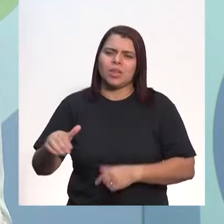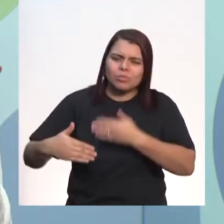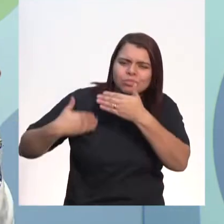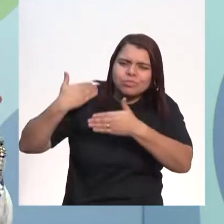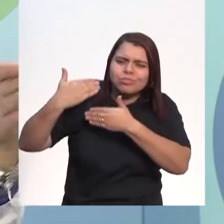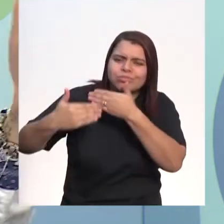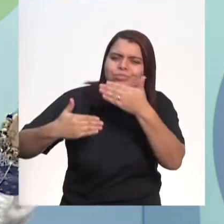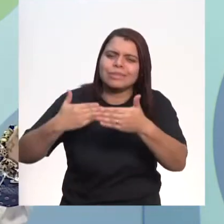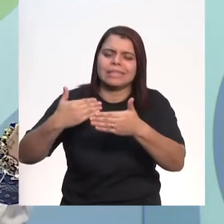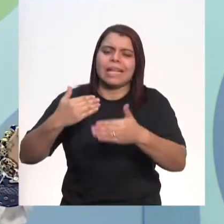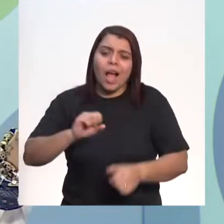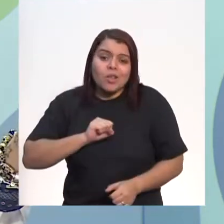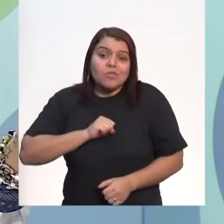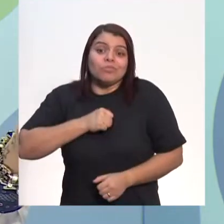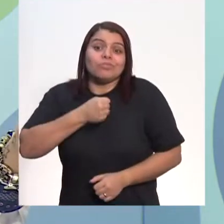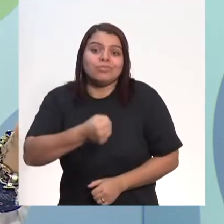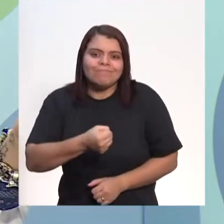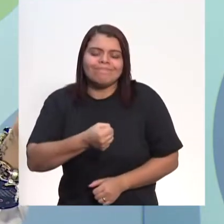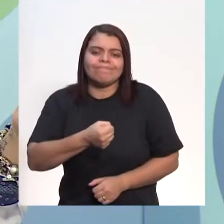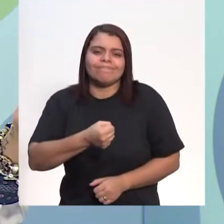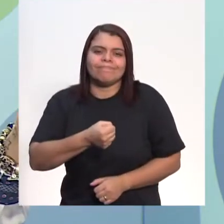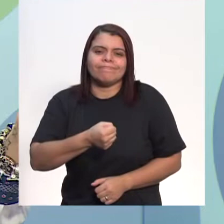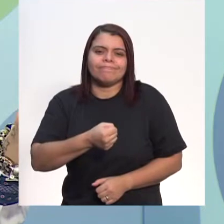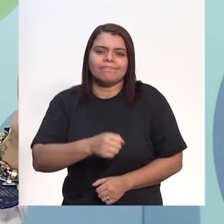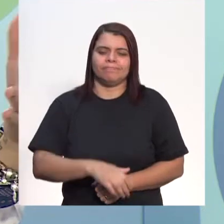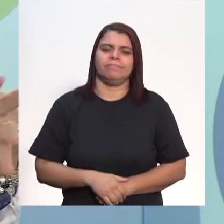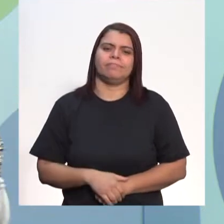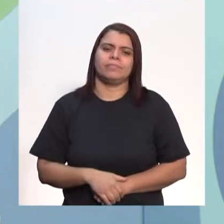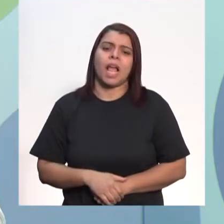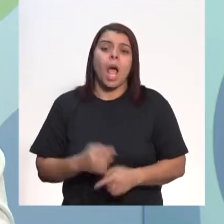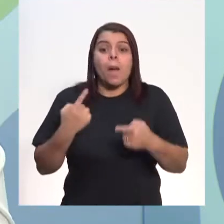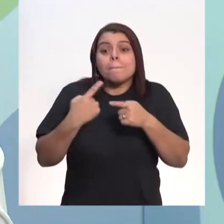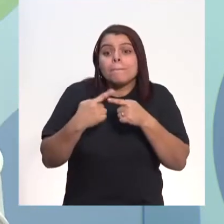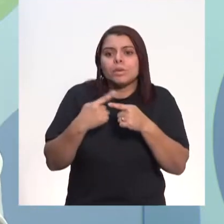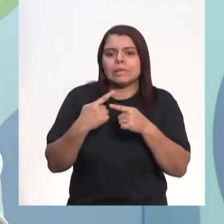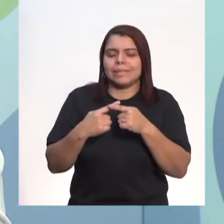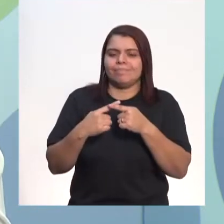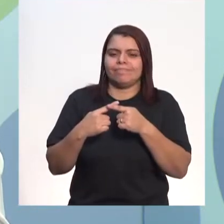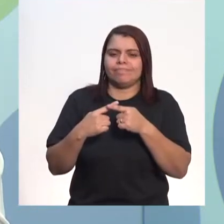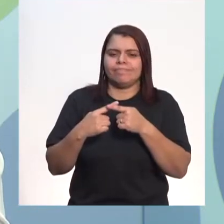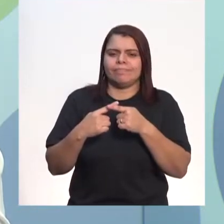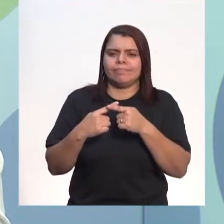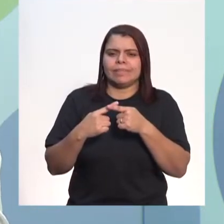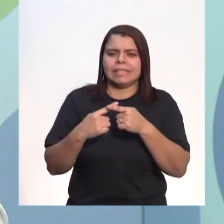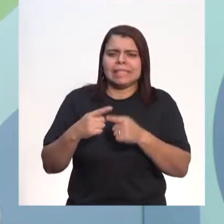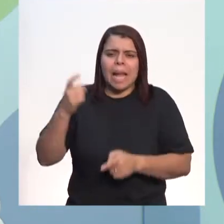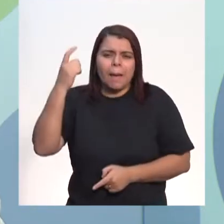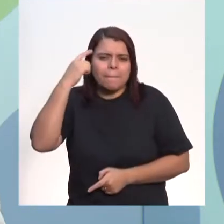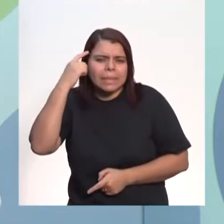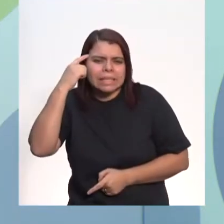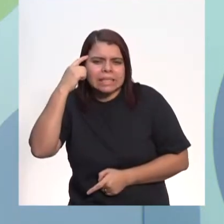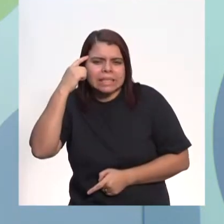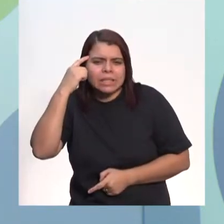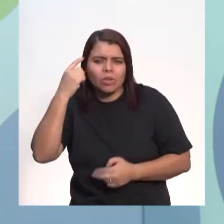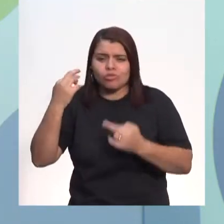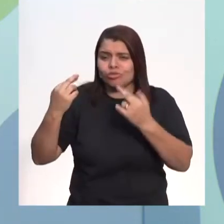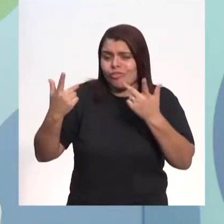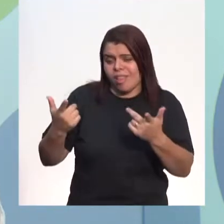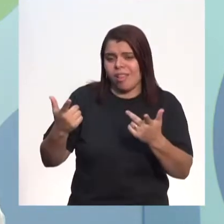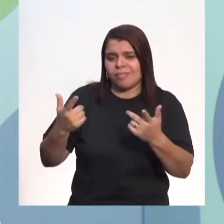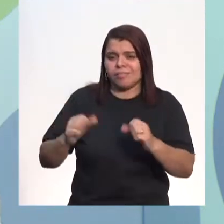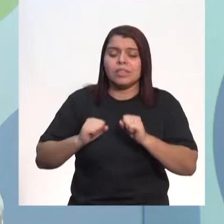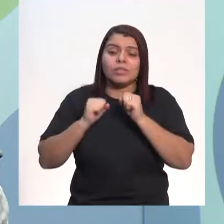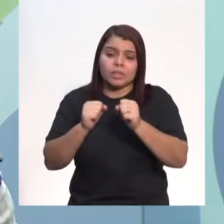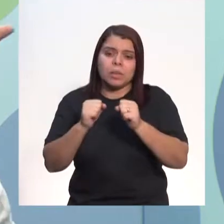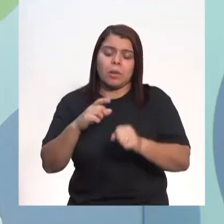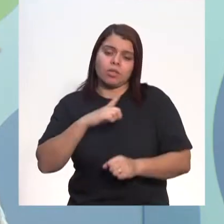quê? Porque elas estão em fases diferentes de hipótese. Então, você pode ter uma criança que a